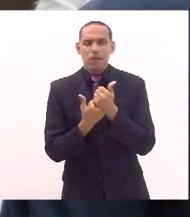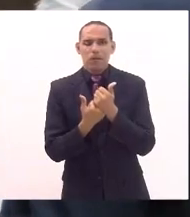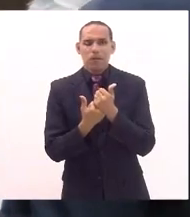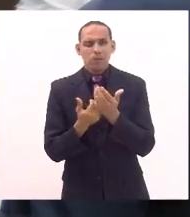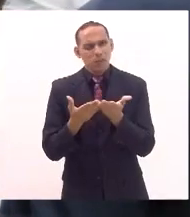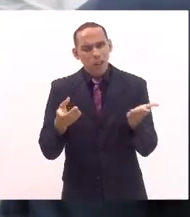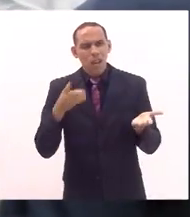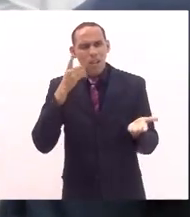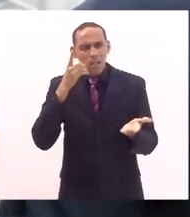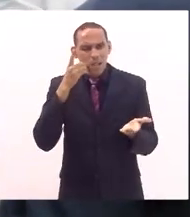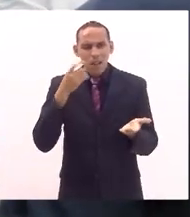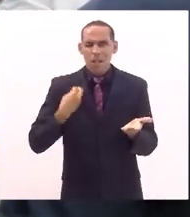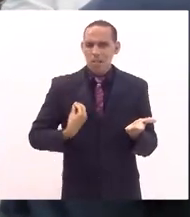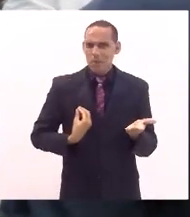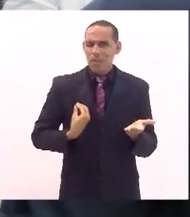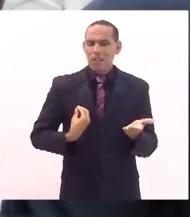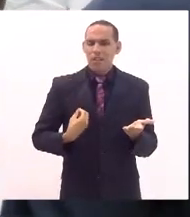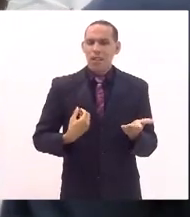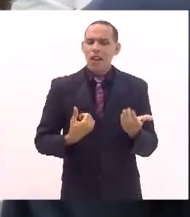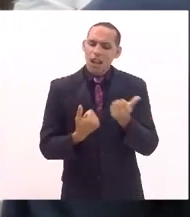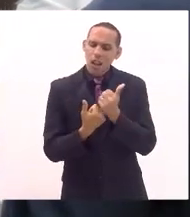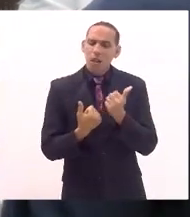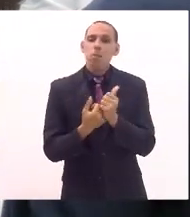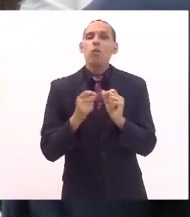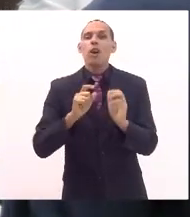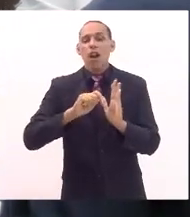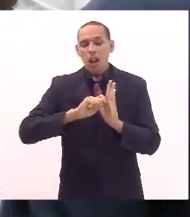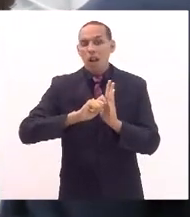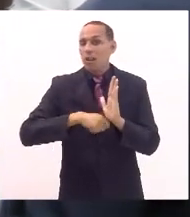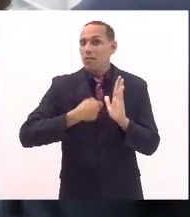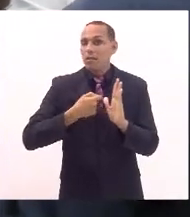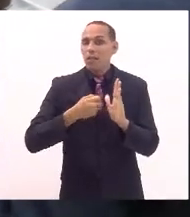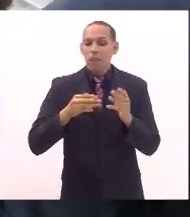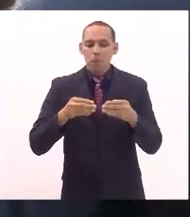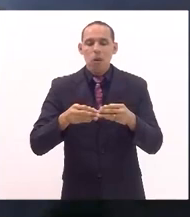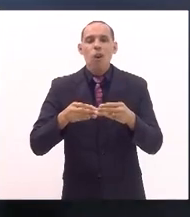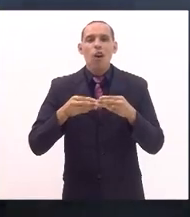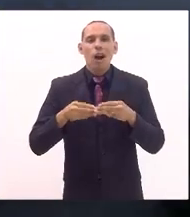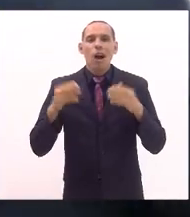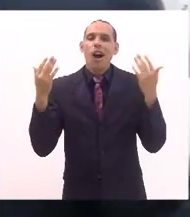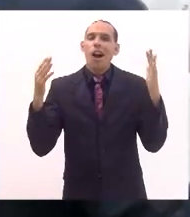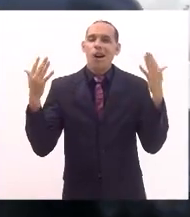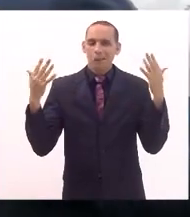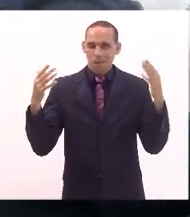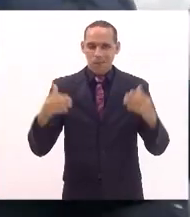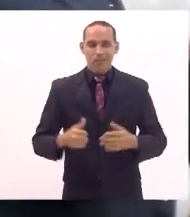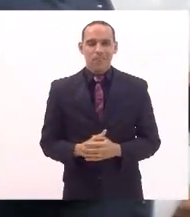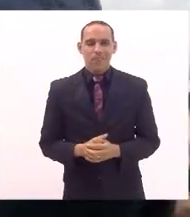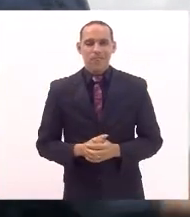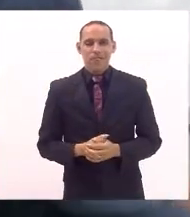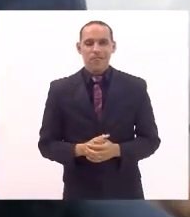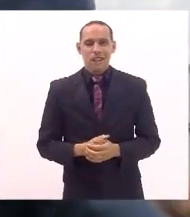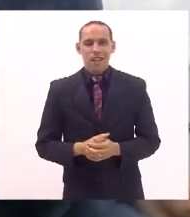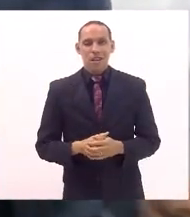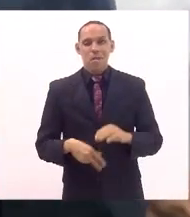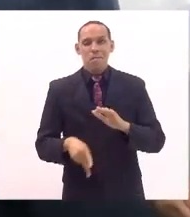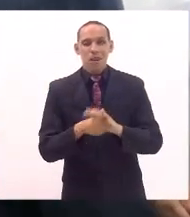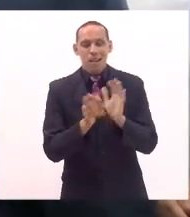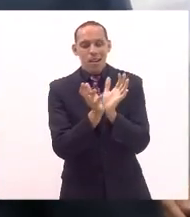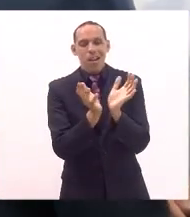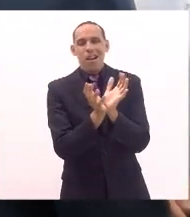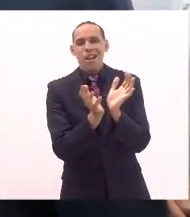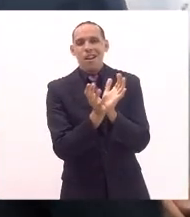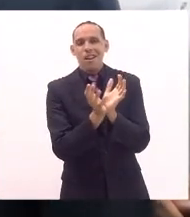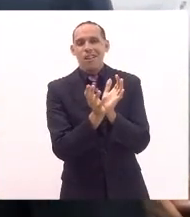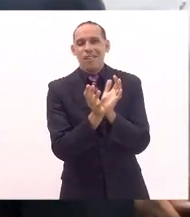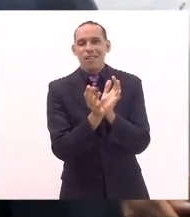todos os deputados Presidente para assinar uma Moção de aplausos a e